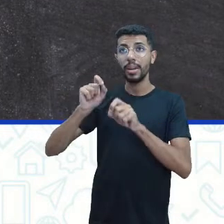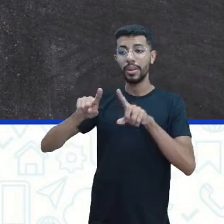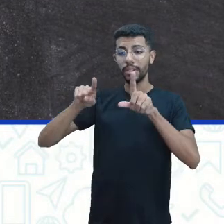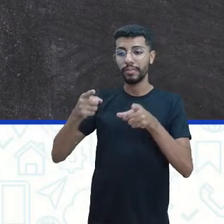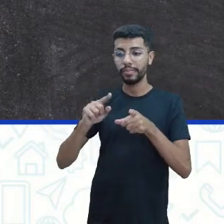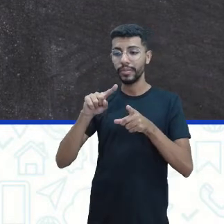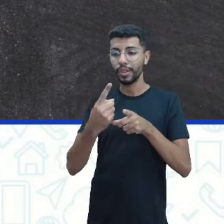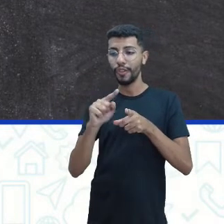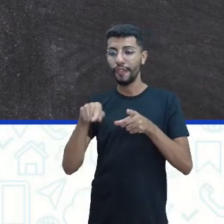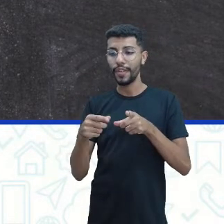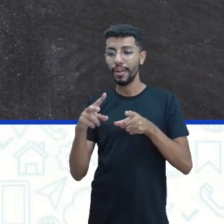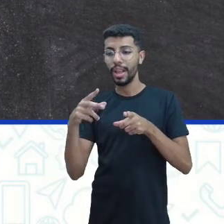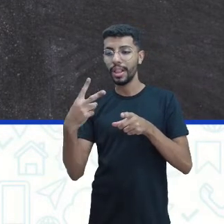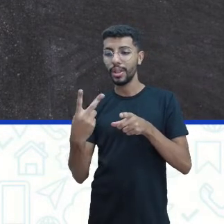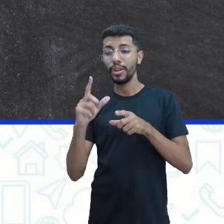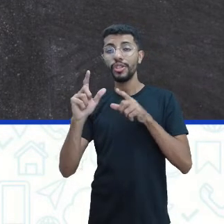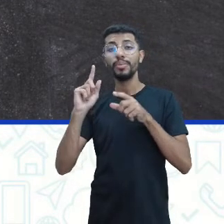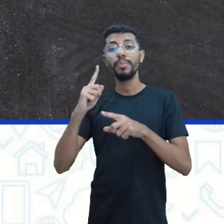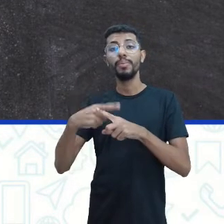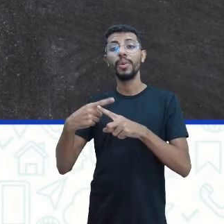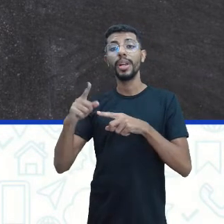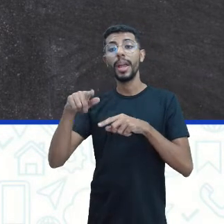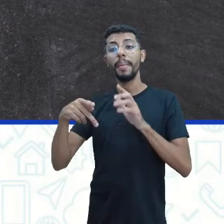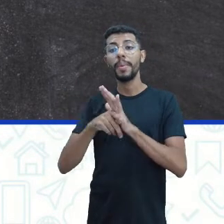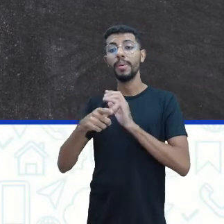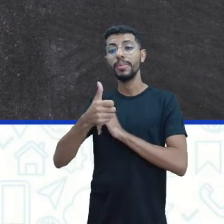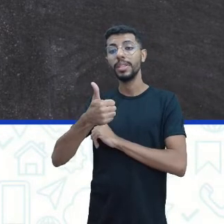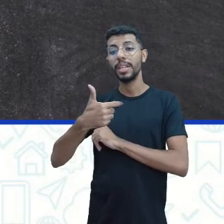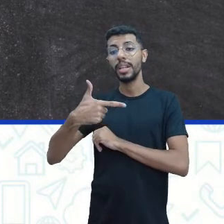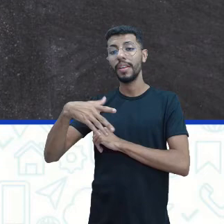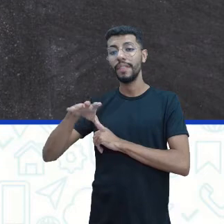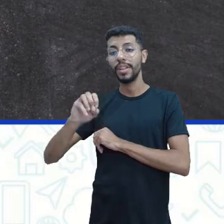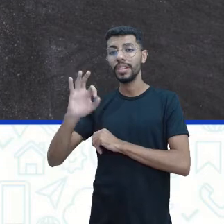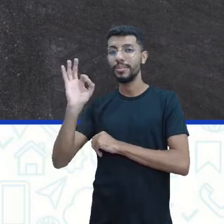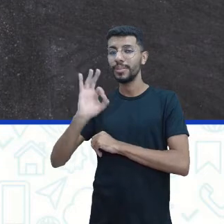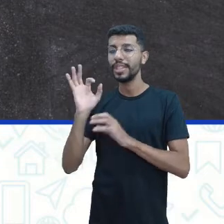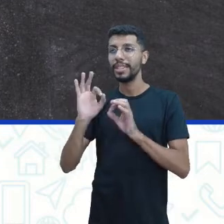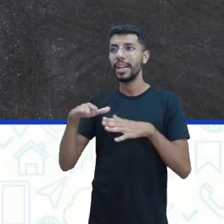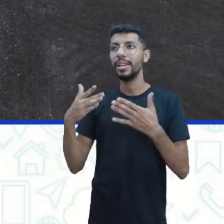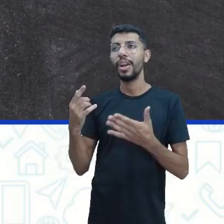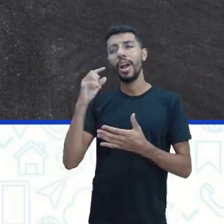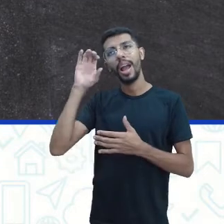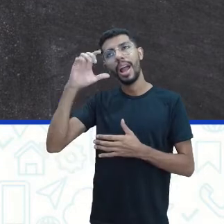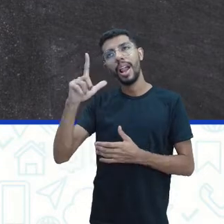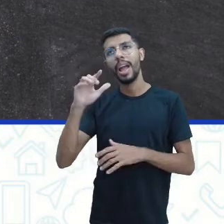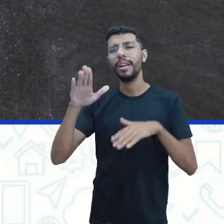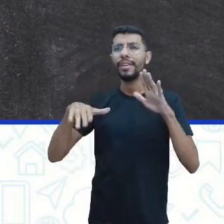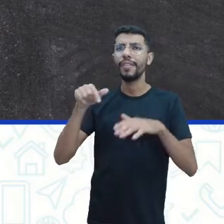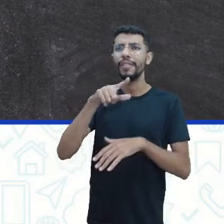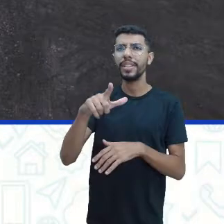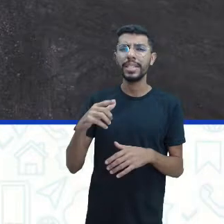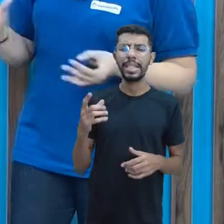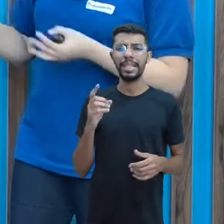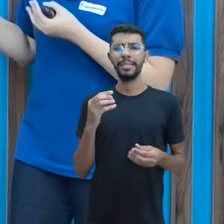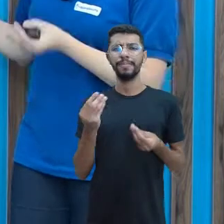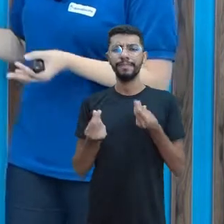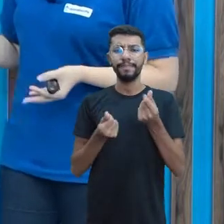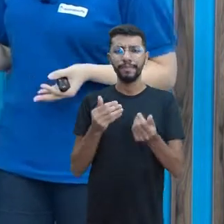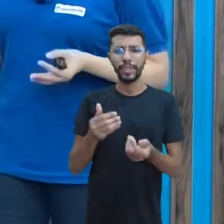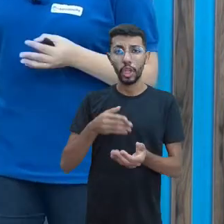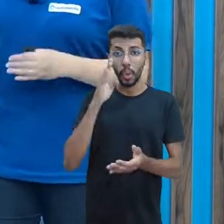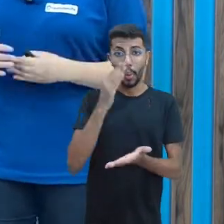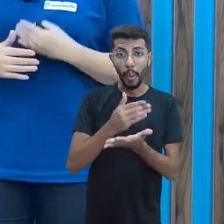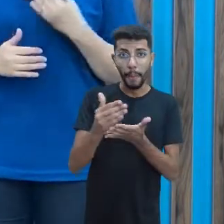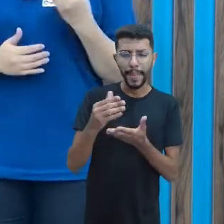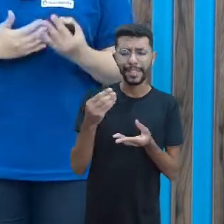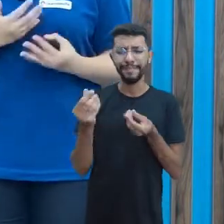como representação decimal desse contexto, né? Claro que de primeira, de repente você fique receoso de fazer esse tipo de